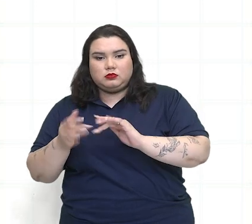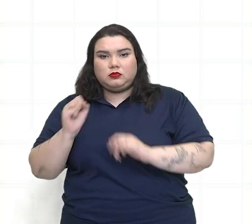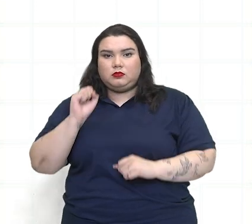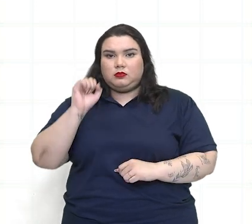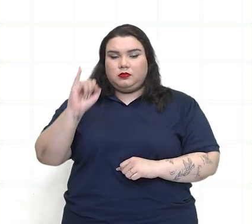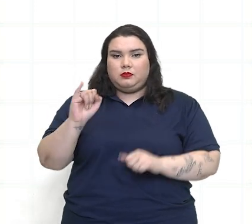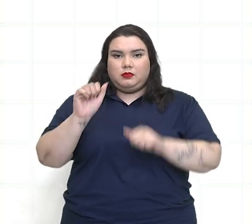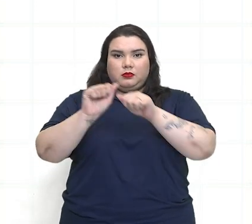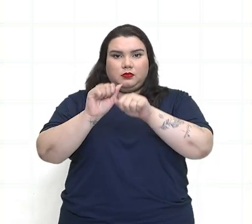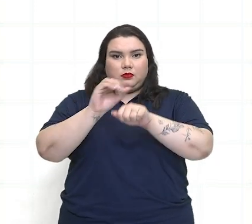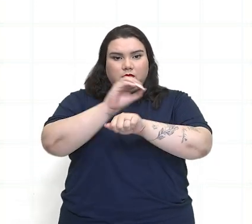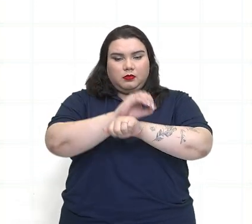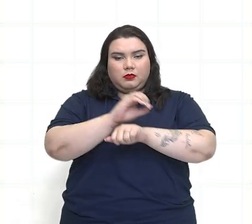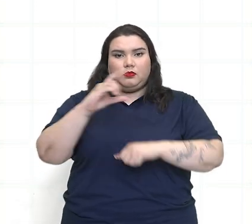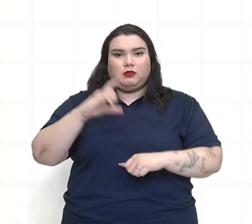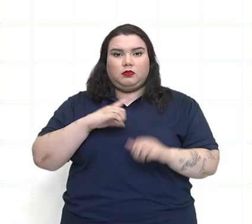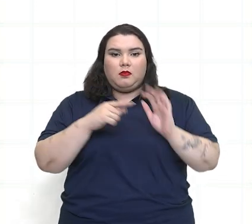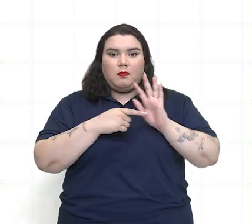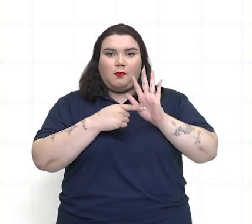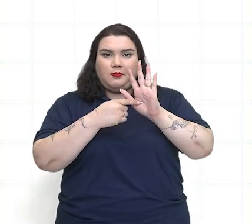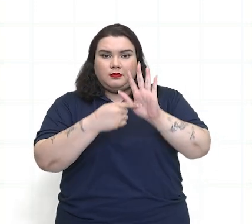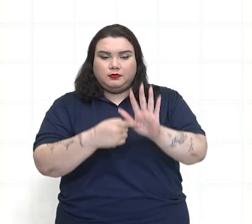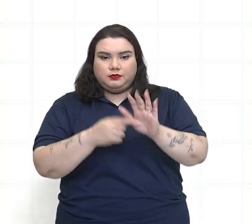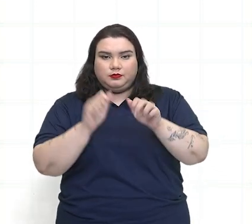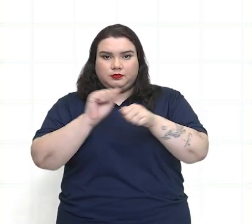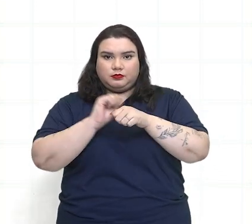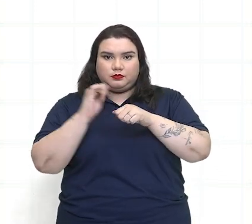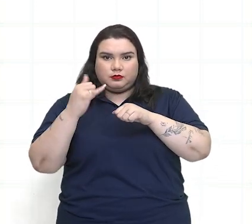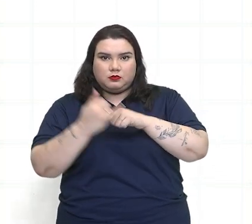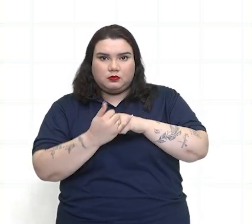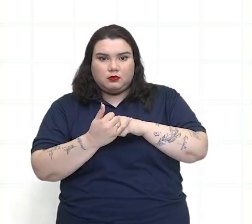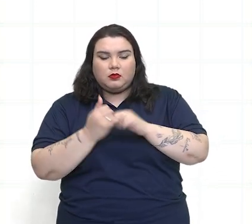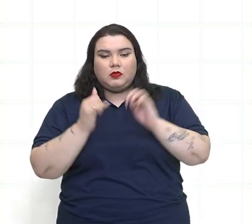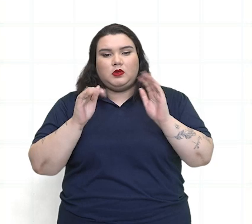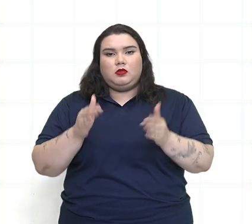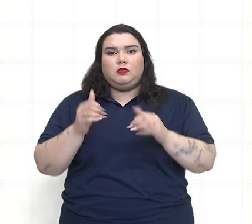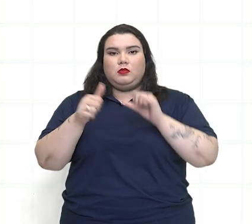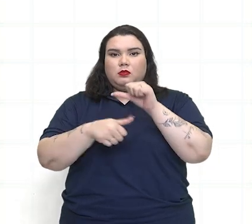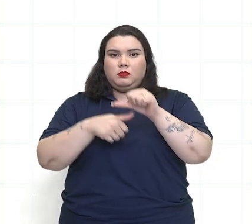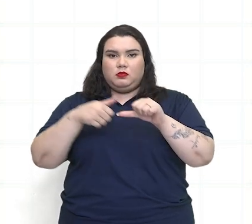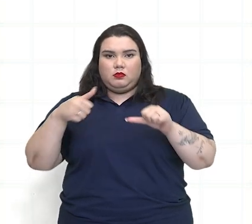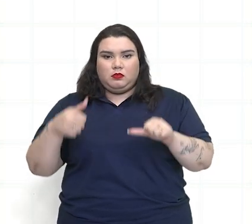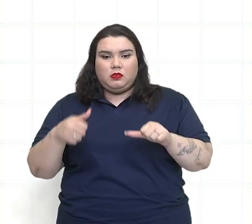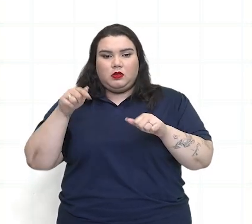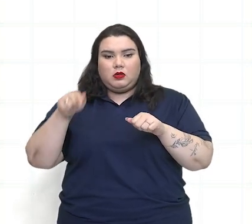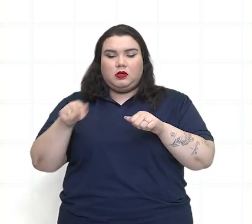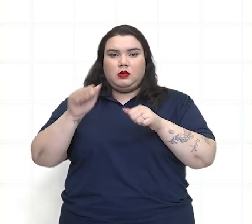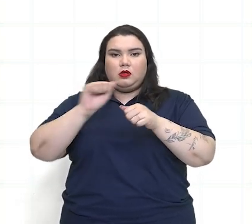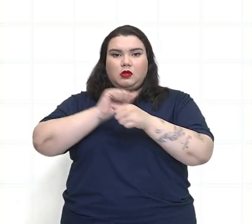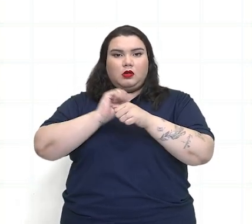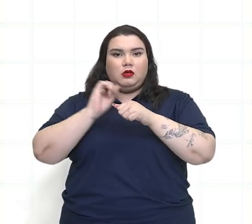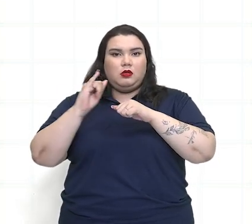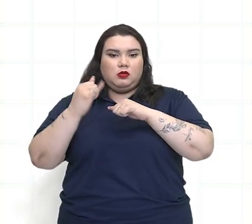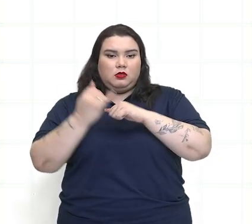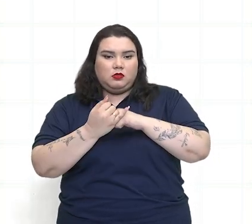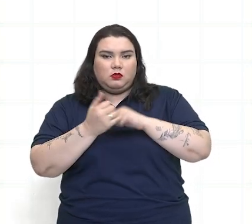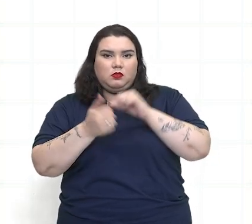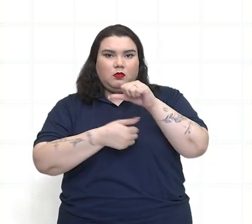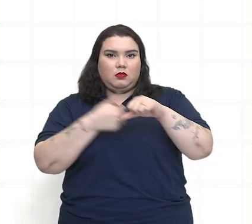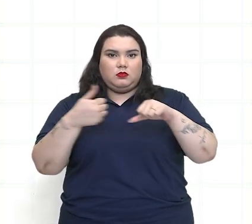o artigo estiver na frente de um adjetivo, ele já transformou esse adjetivo